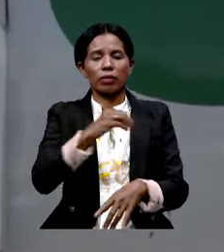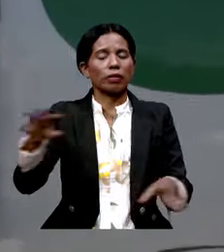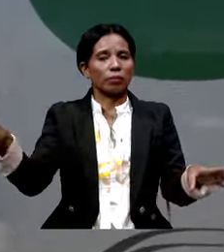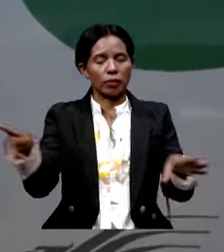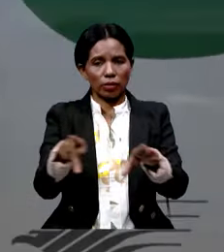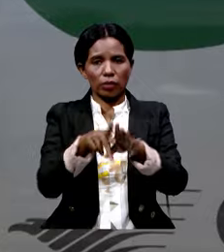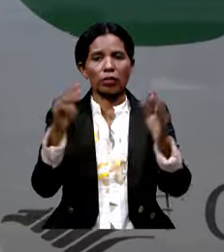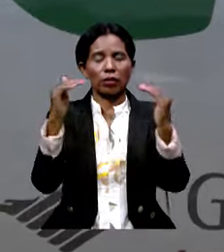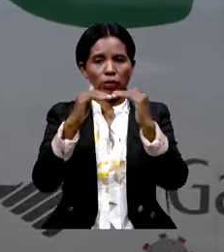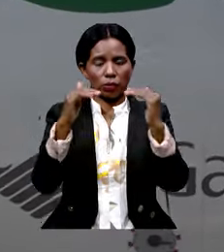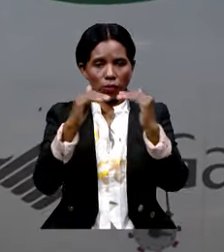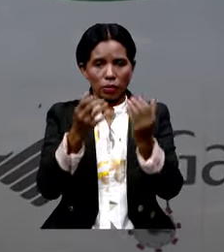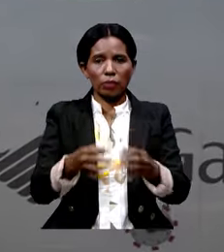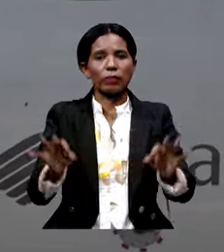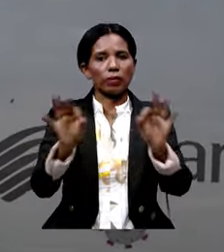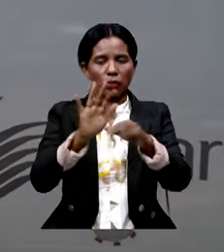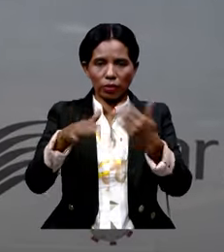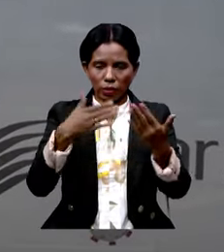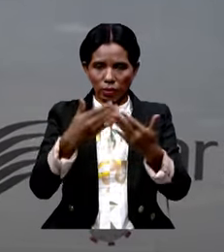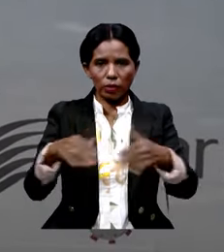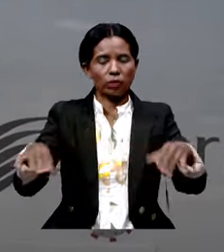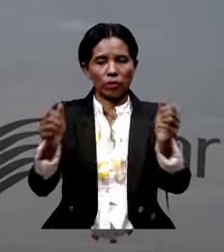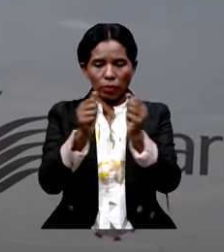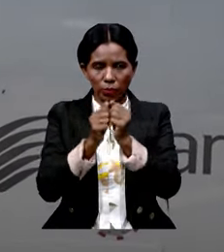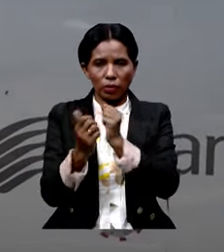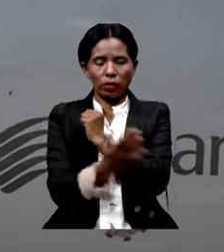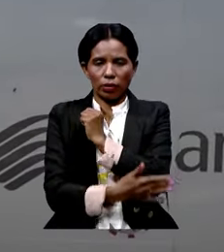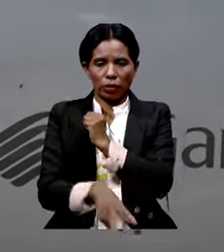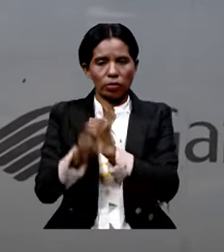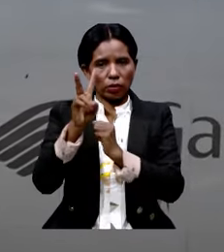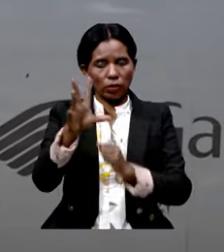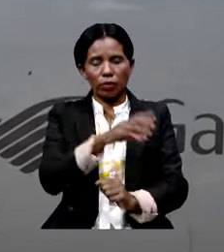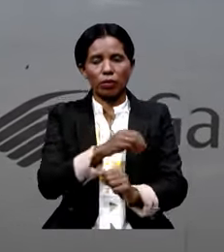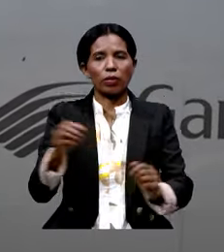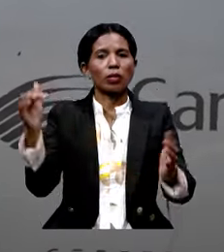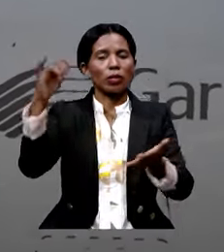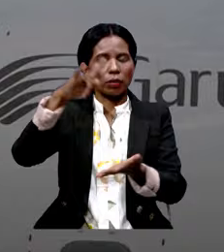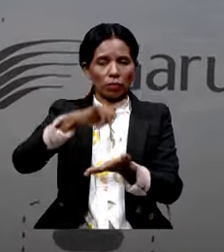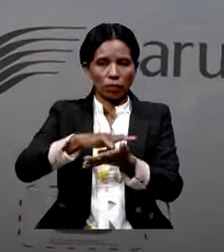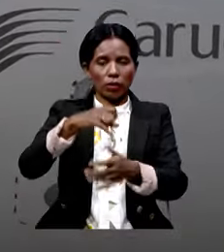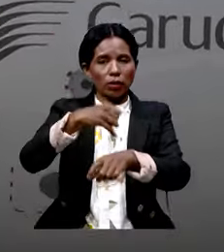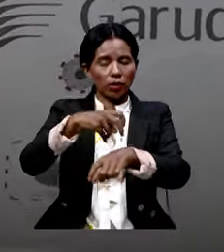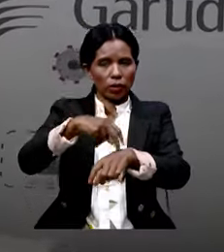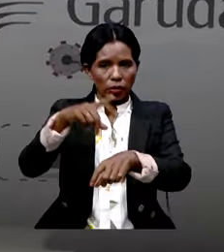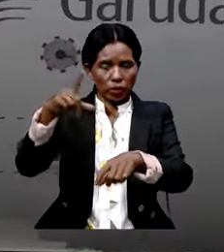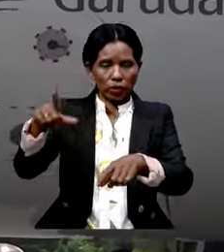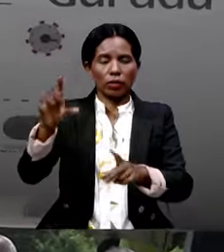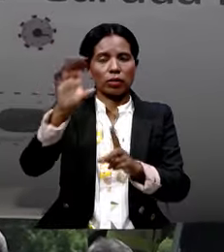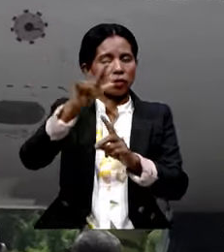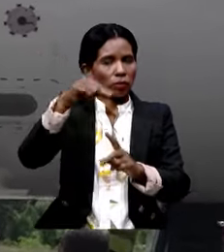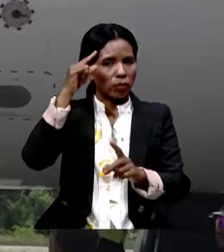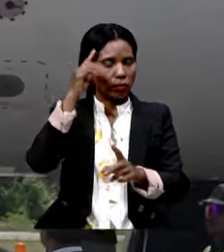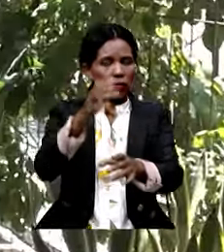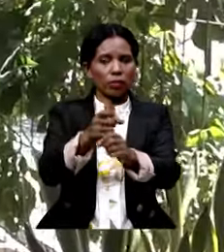participa reunião importante Sira, onde amete em cooperação bilateral. Do Aeroporto Internacional Nicolau Lobato, chefe de governo